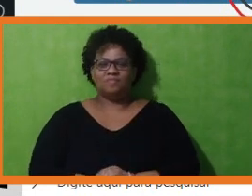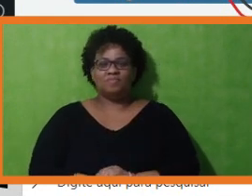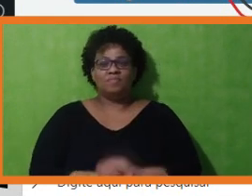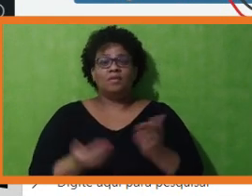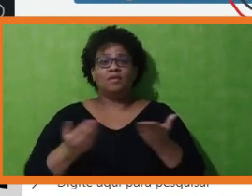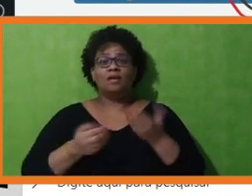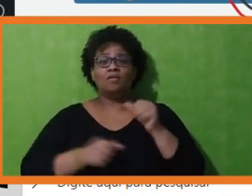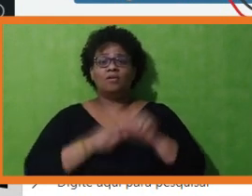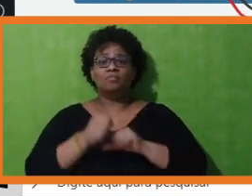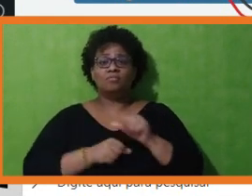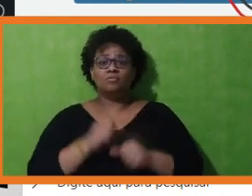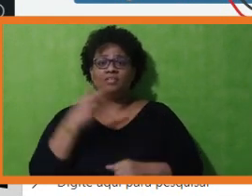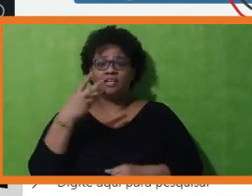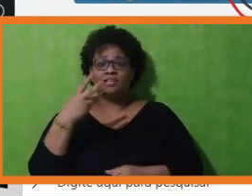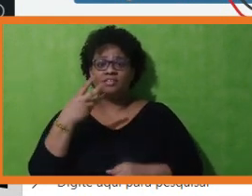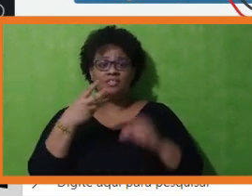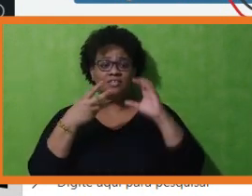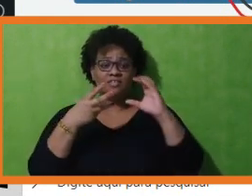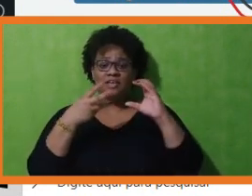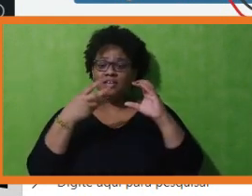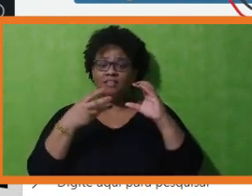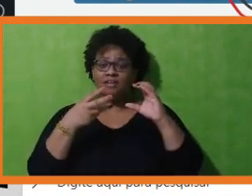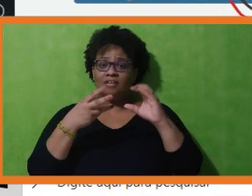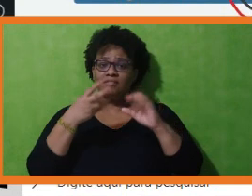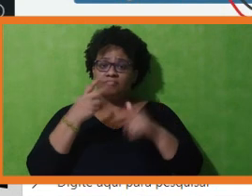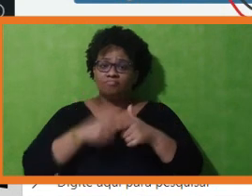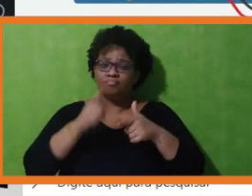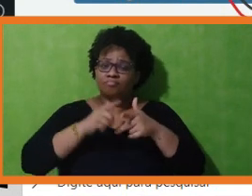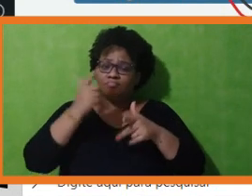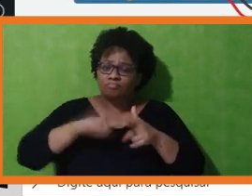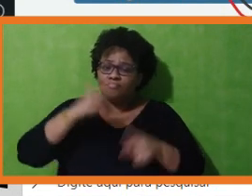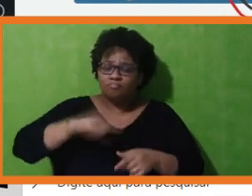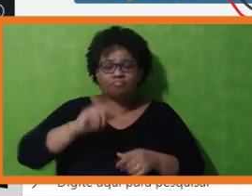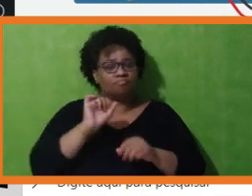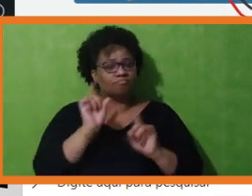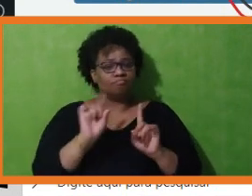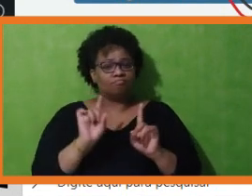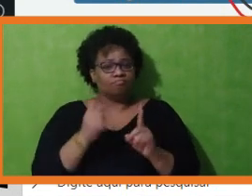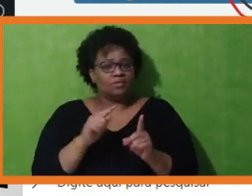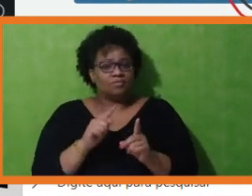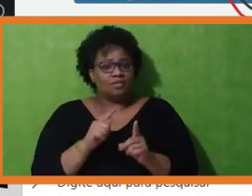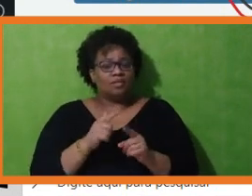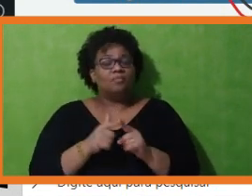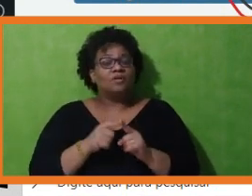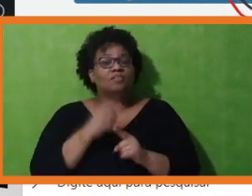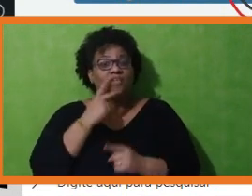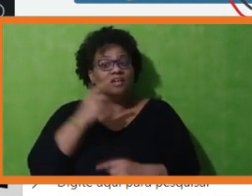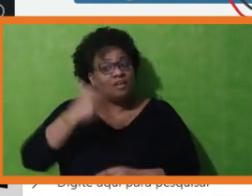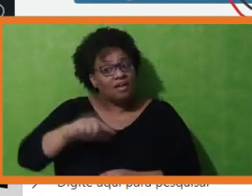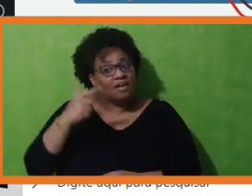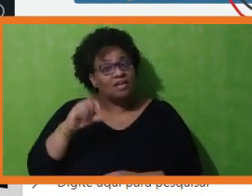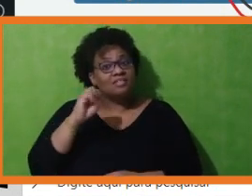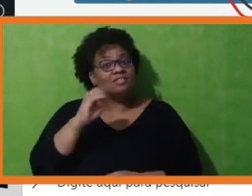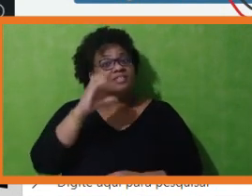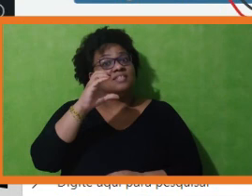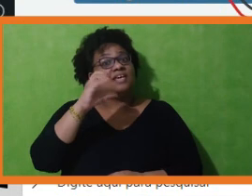Beleza? E agora vira 3. O C vira 3 e o for não se repete mais. Por quê? Porque eu disse que o for se